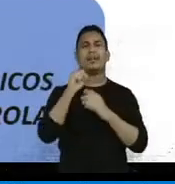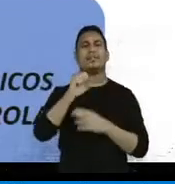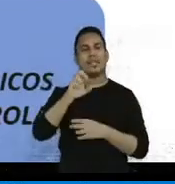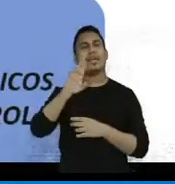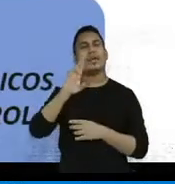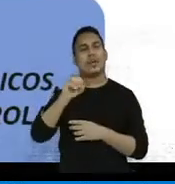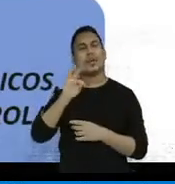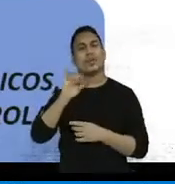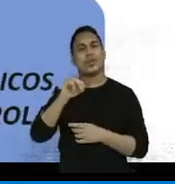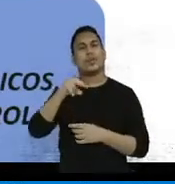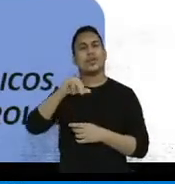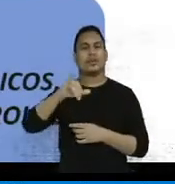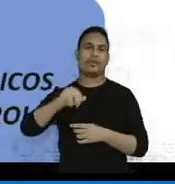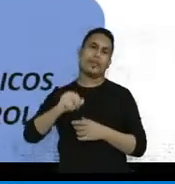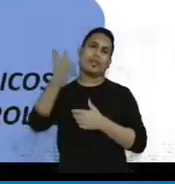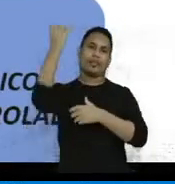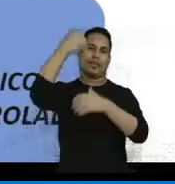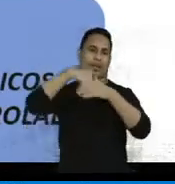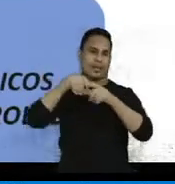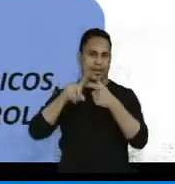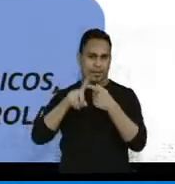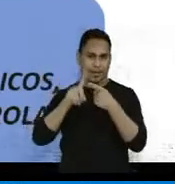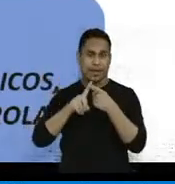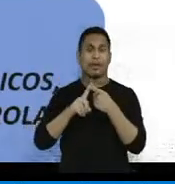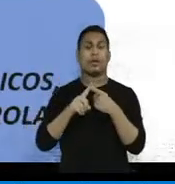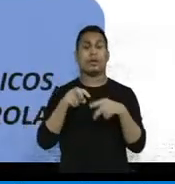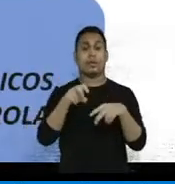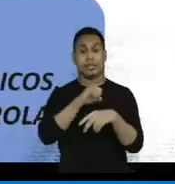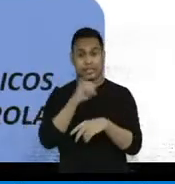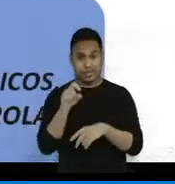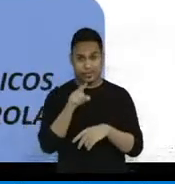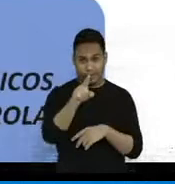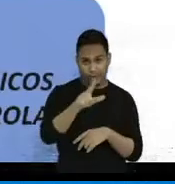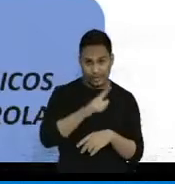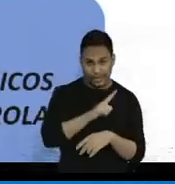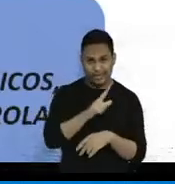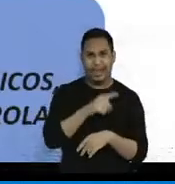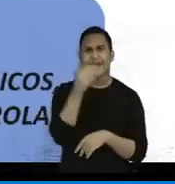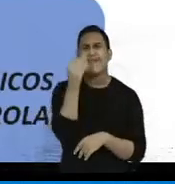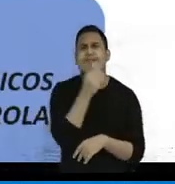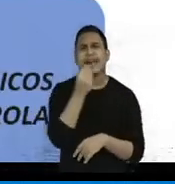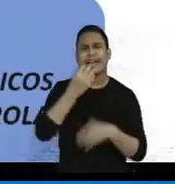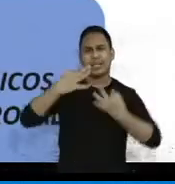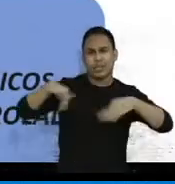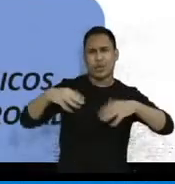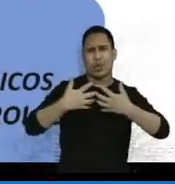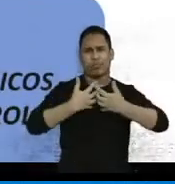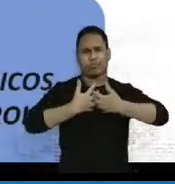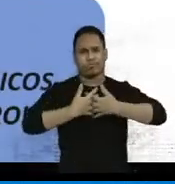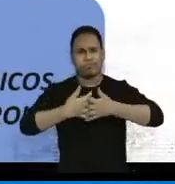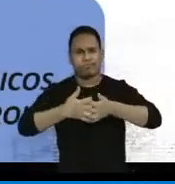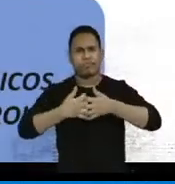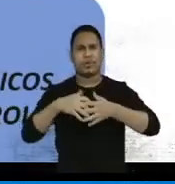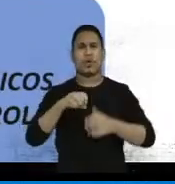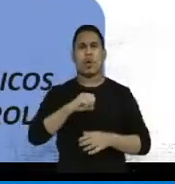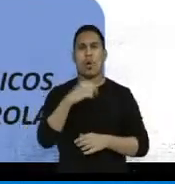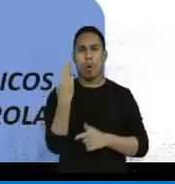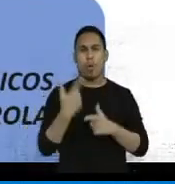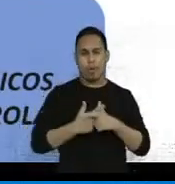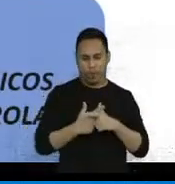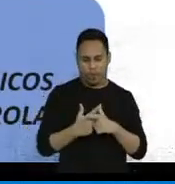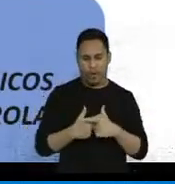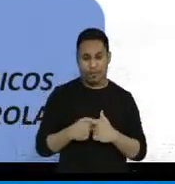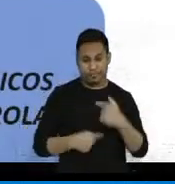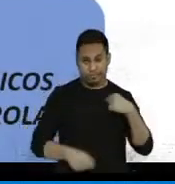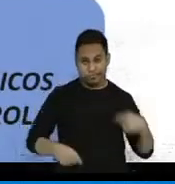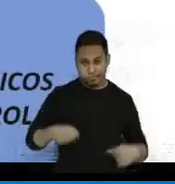tem fibromialgia e tem problemas, né, digestivos, de intestino, usa, né, tem diarreia, tem constipação, tem